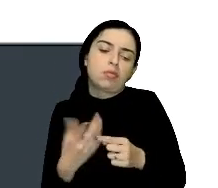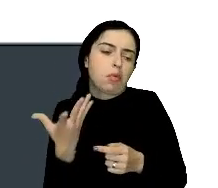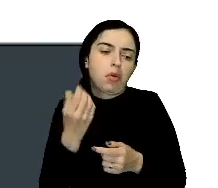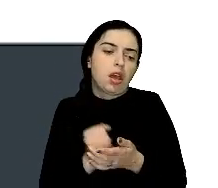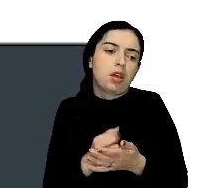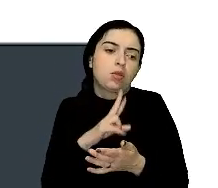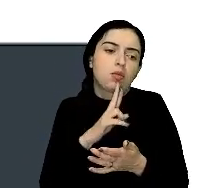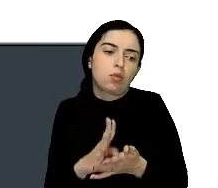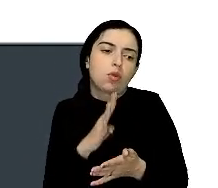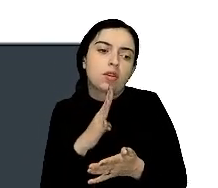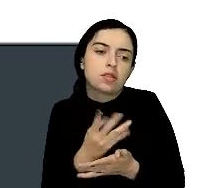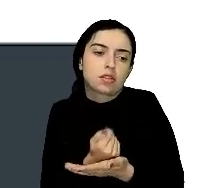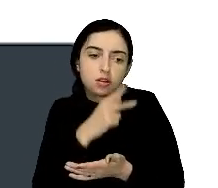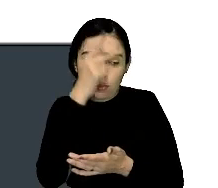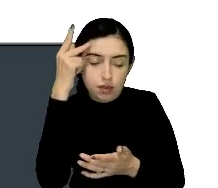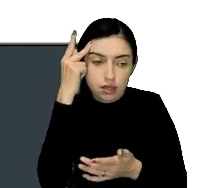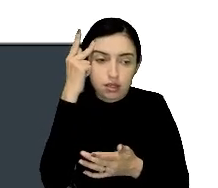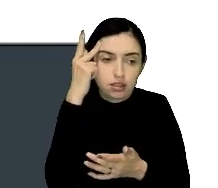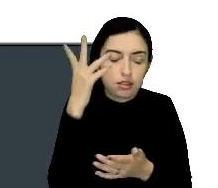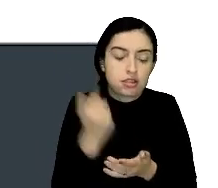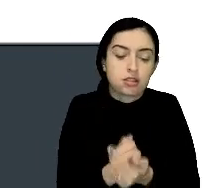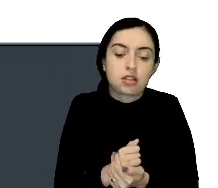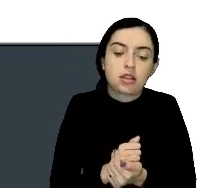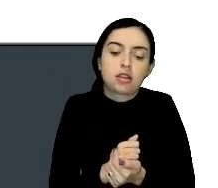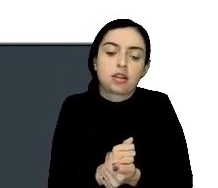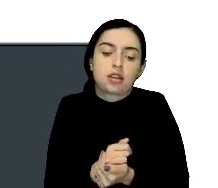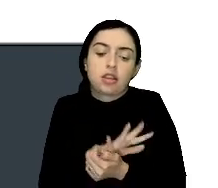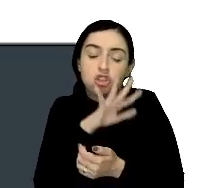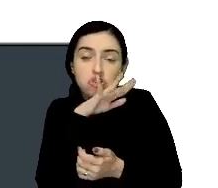naquele país um país que está passando por dificuldades. Então,